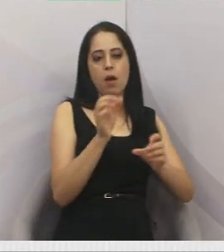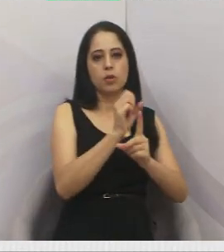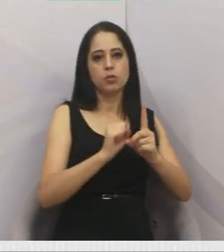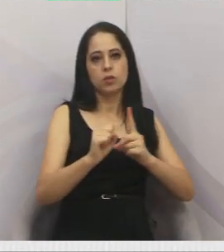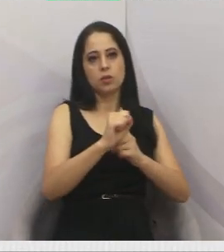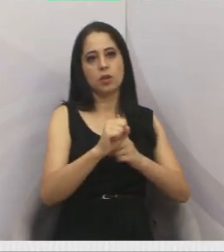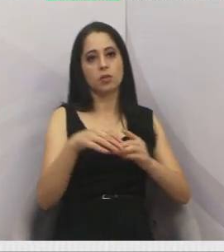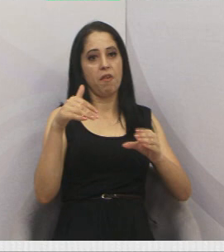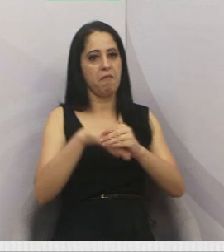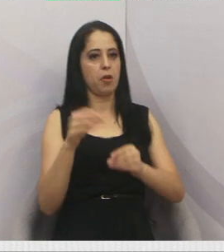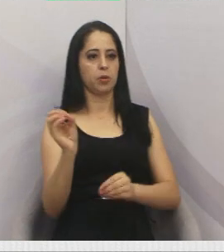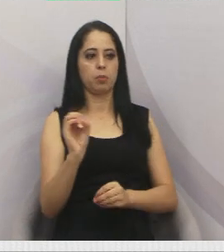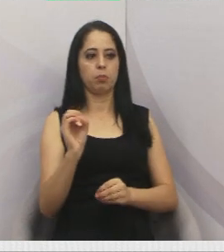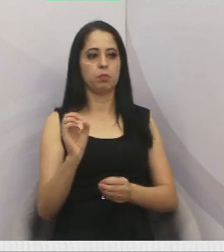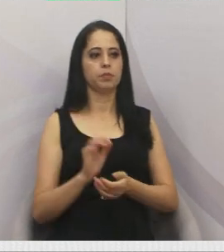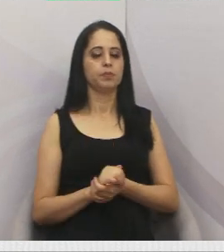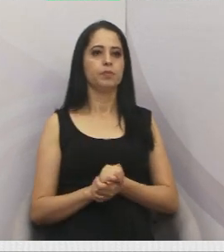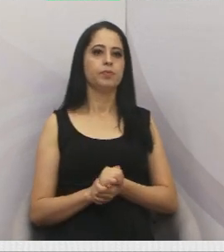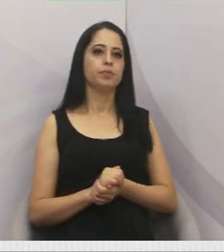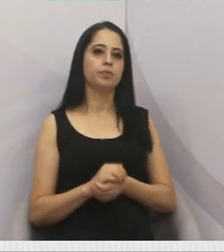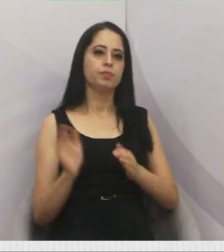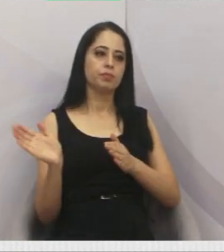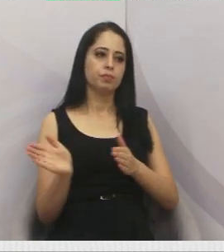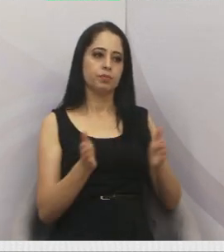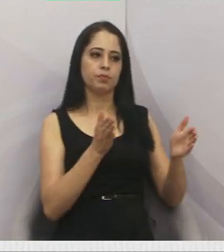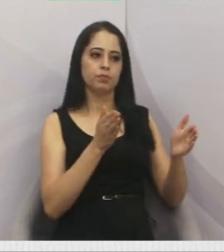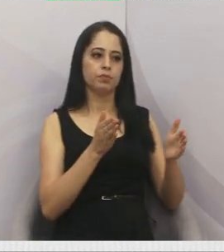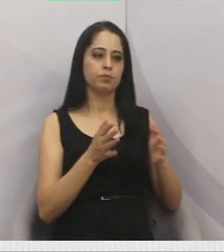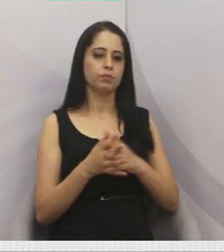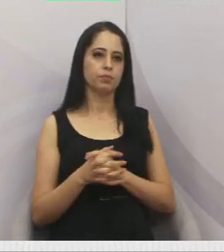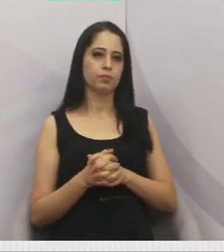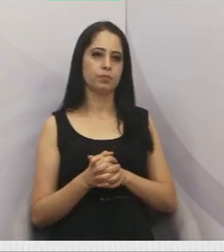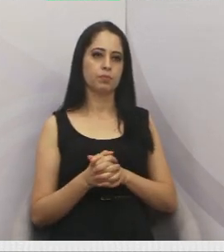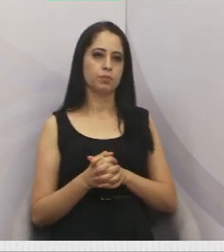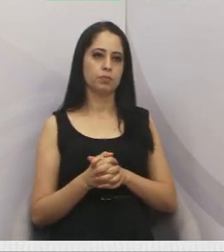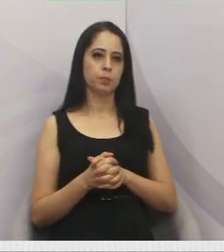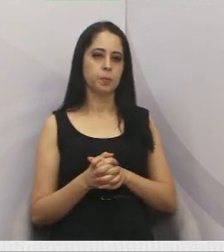voto em branco. Próximo voto.